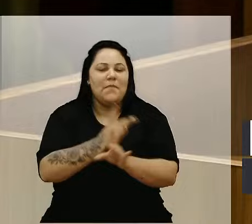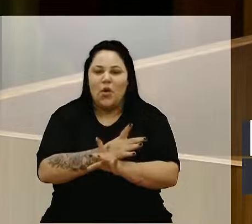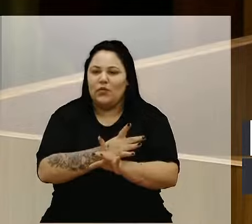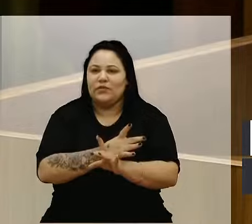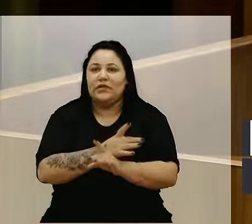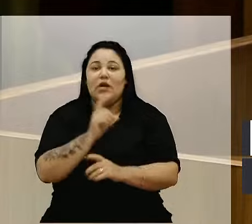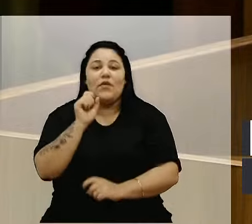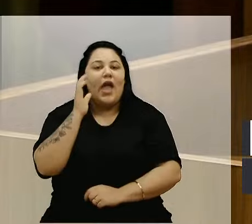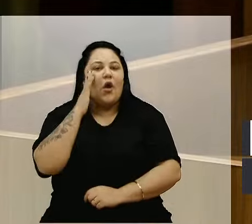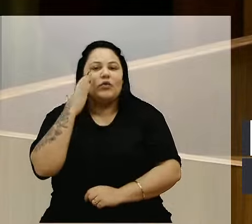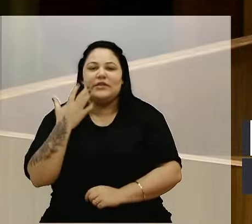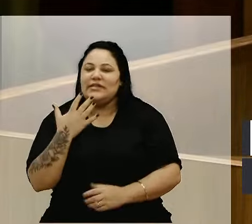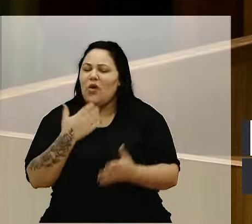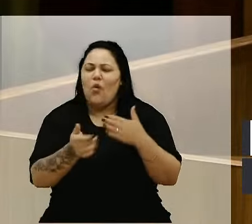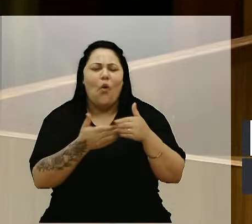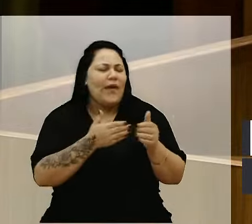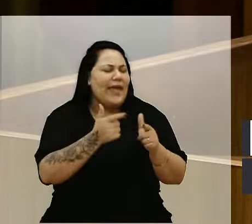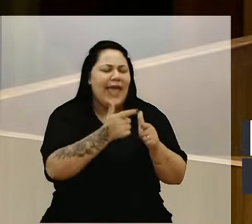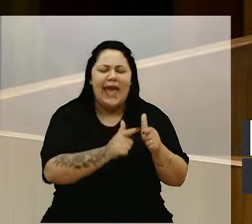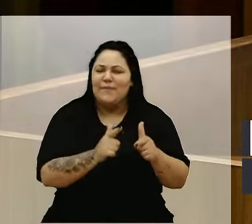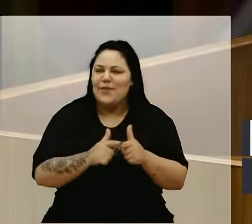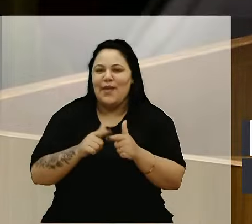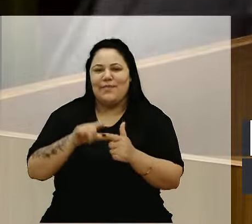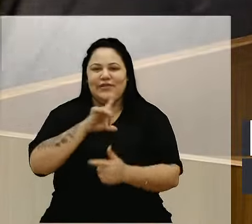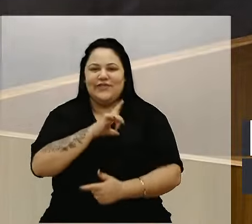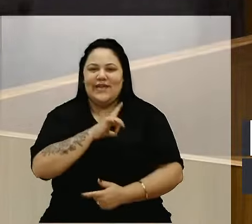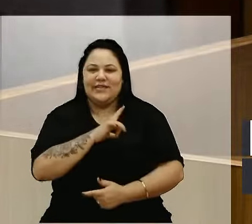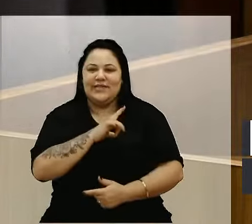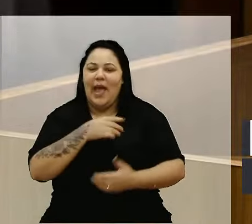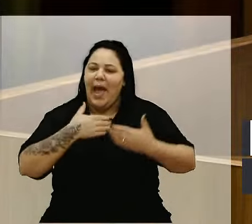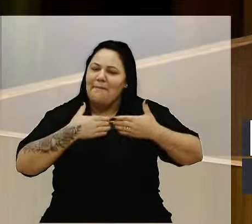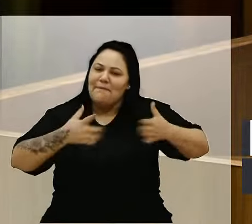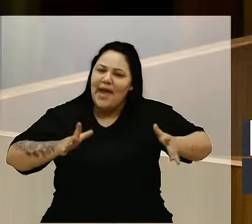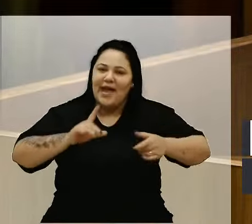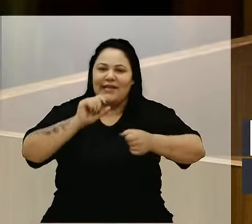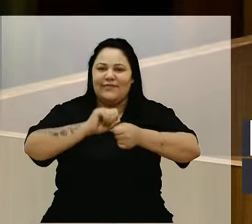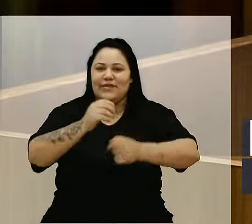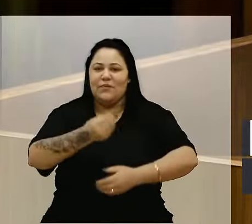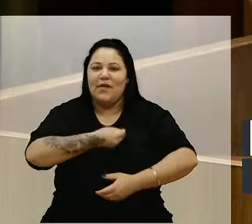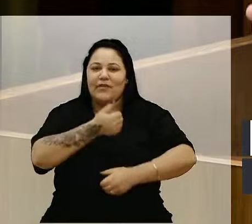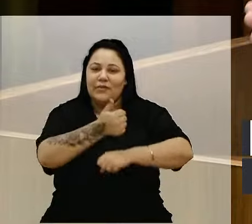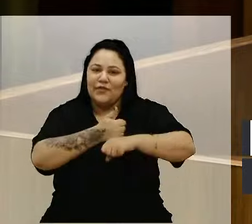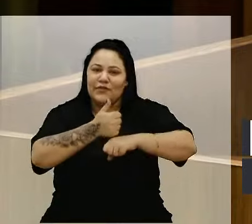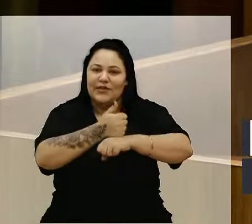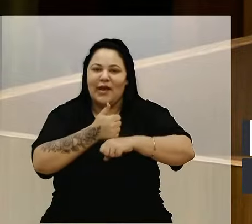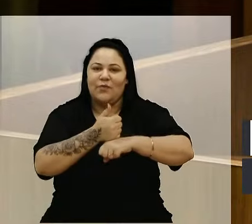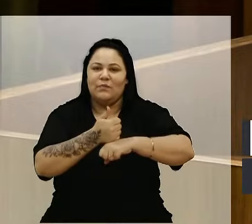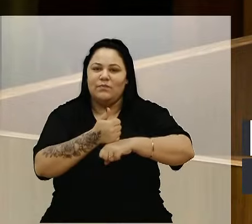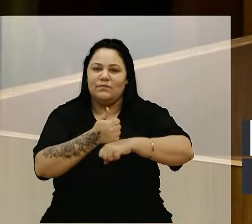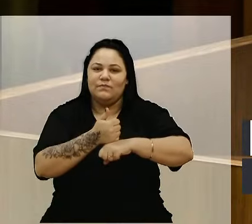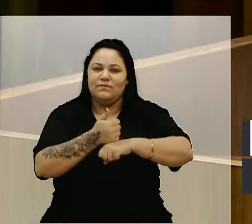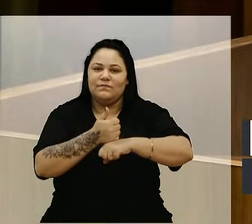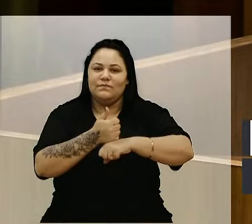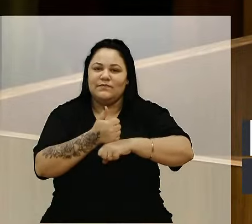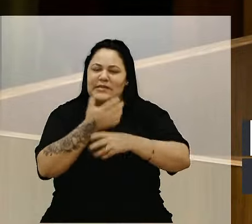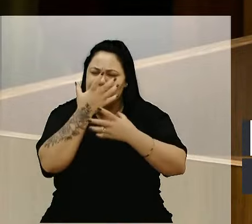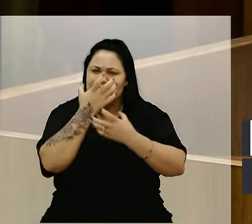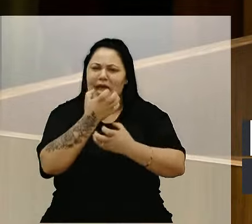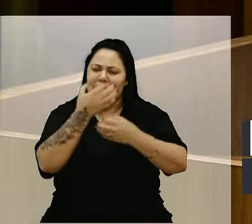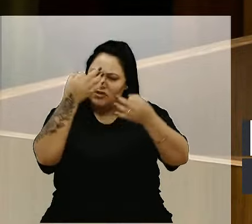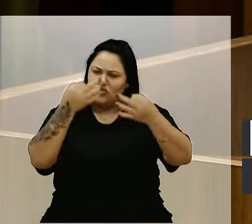acontecer e quaisquer imprevistos, se propôs a fazer com uma vida profissional reta, honesta e